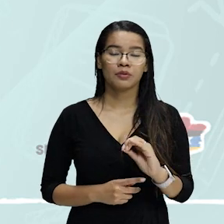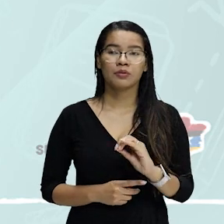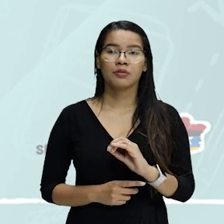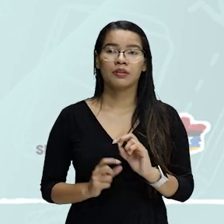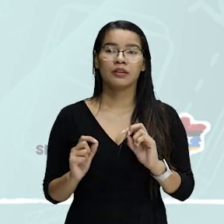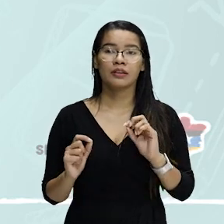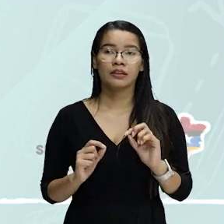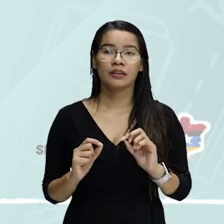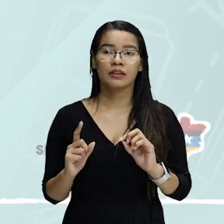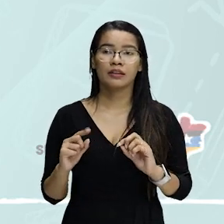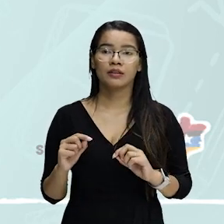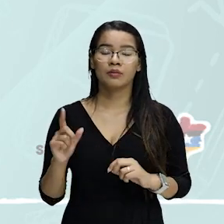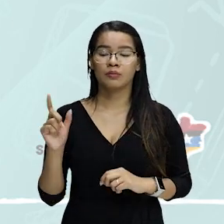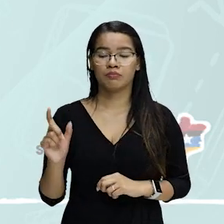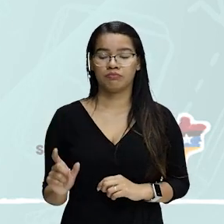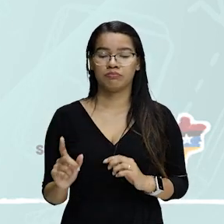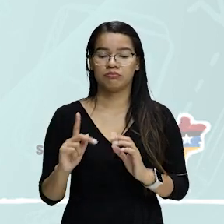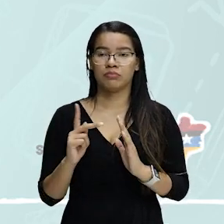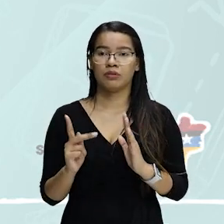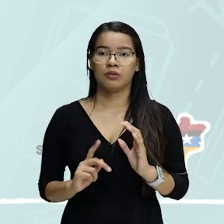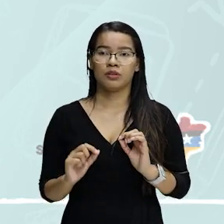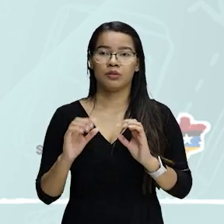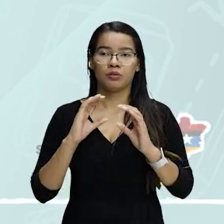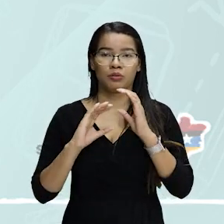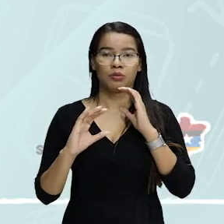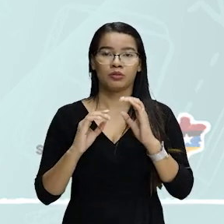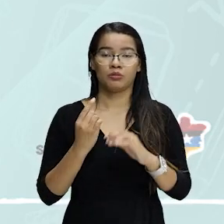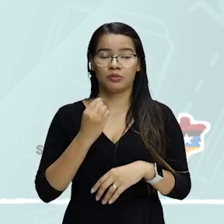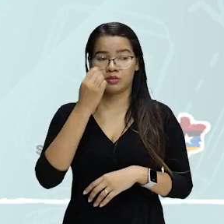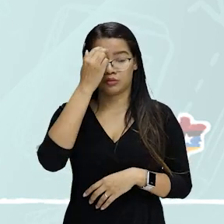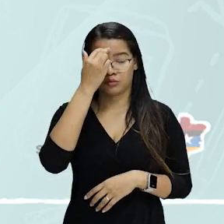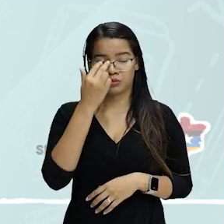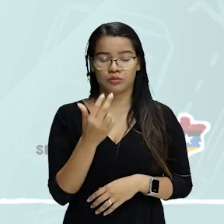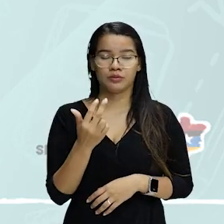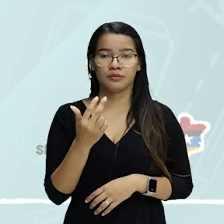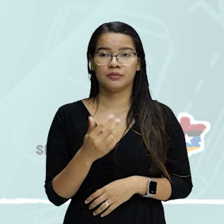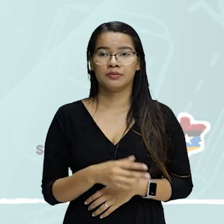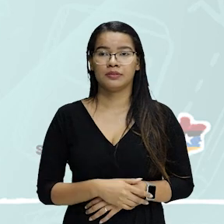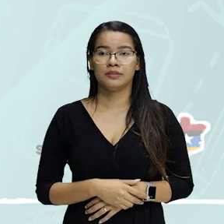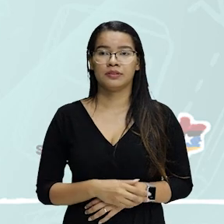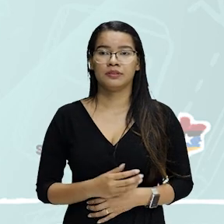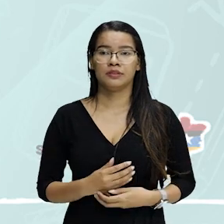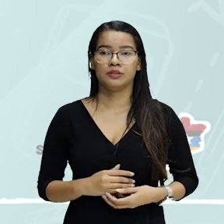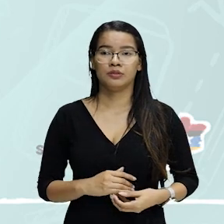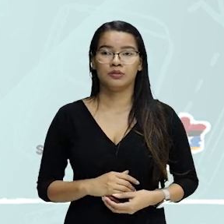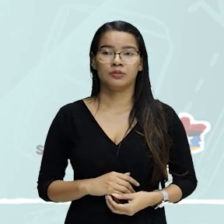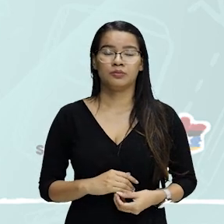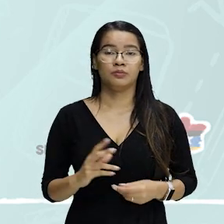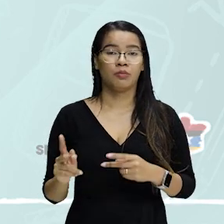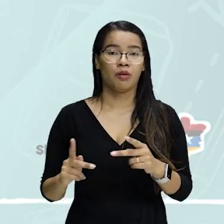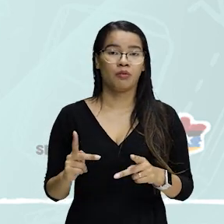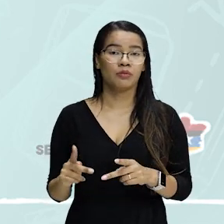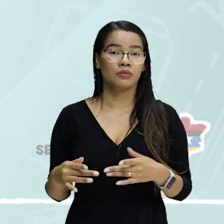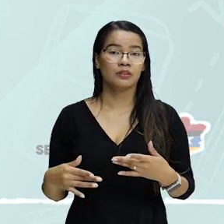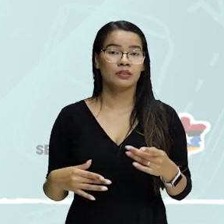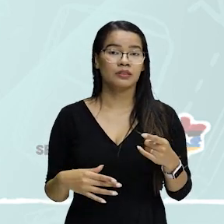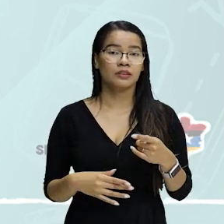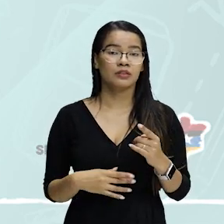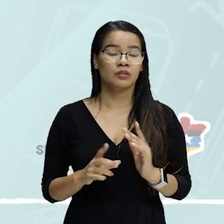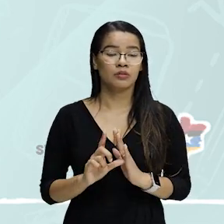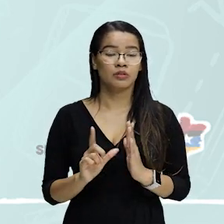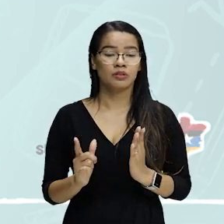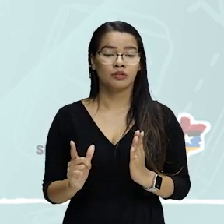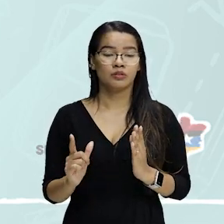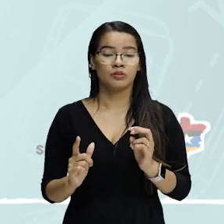épico é aquele poema que conta uma história, né, de um povo. E aí, no caso, o livro